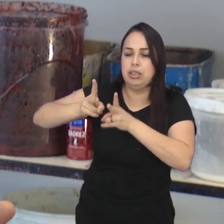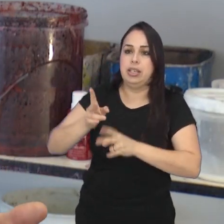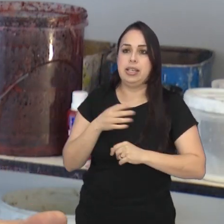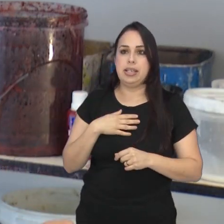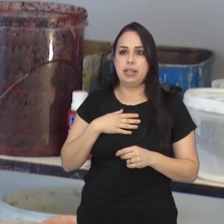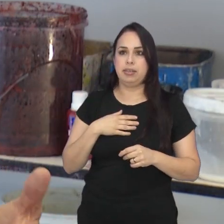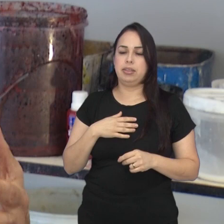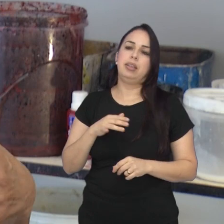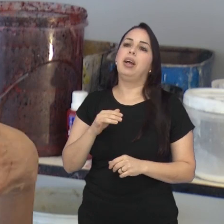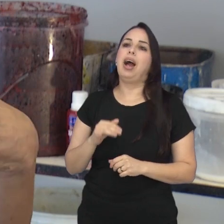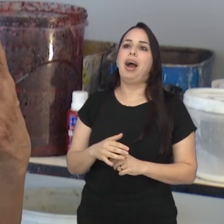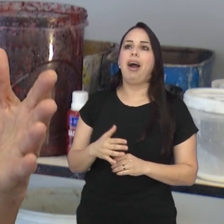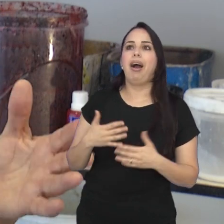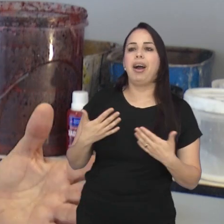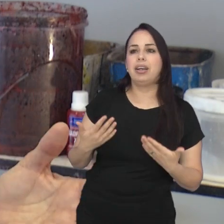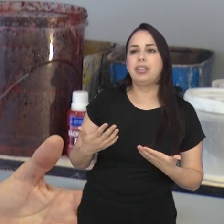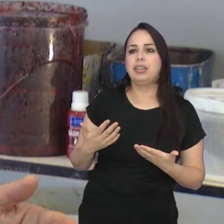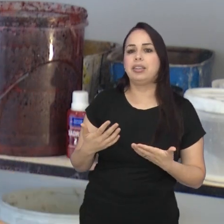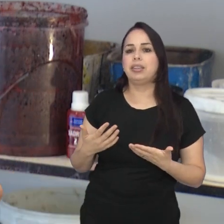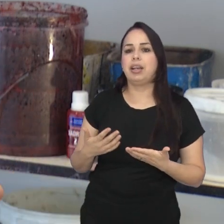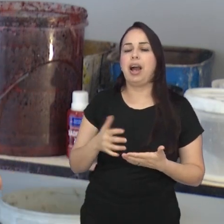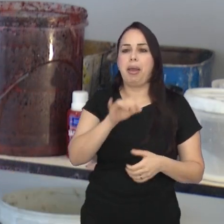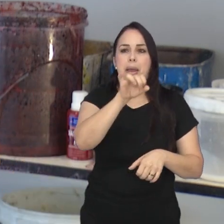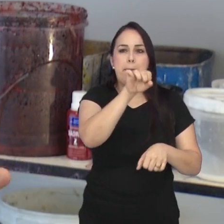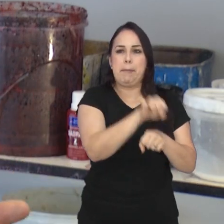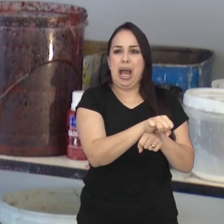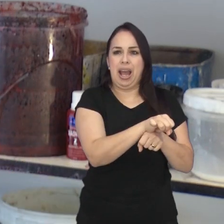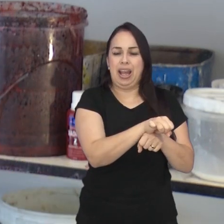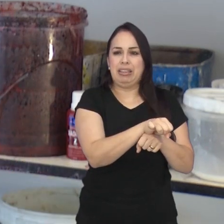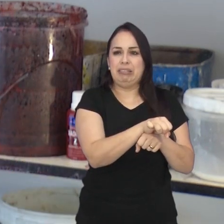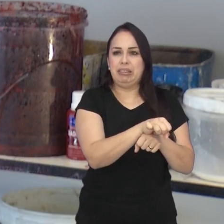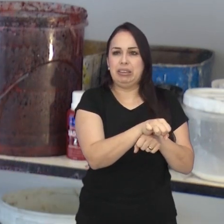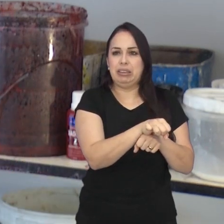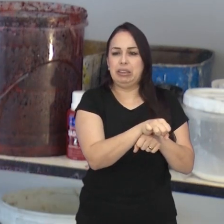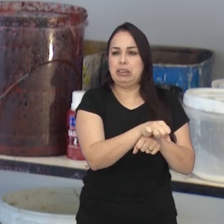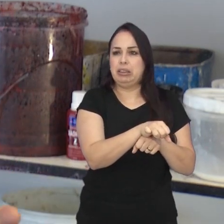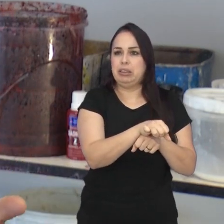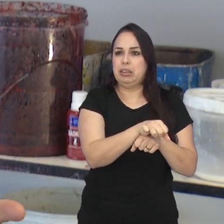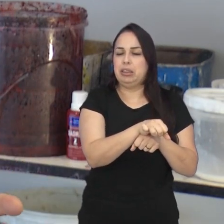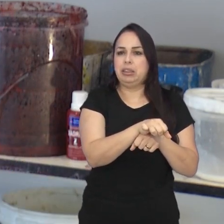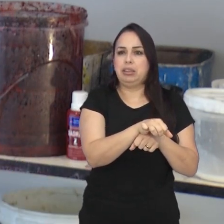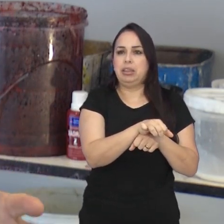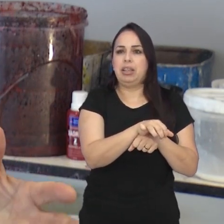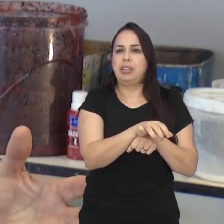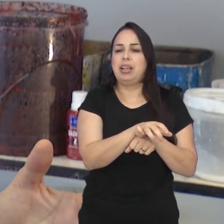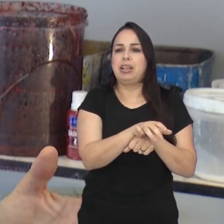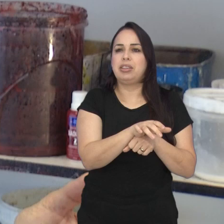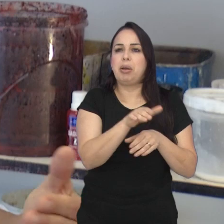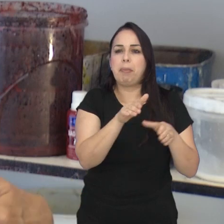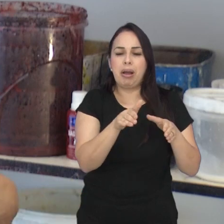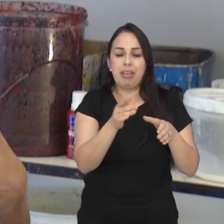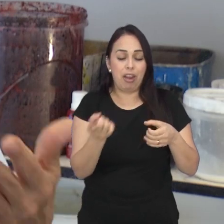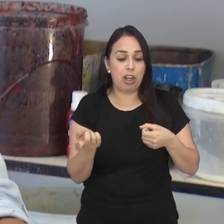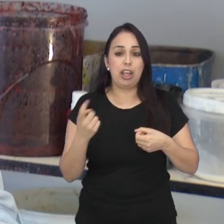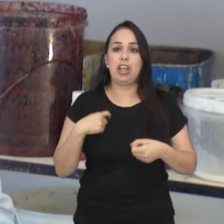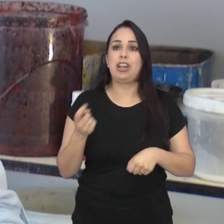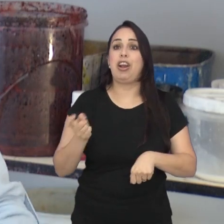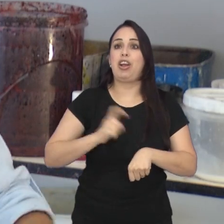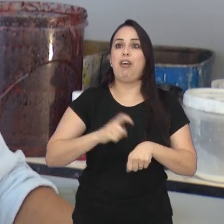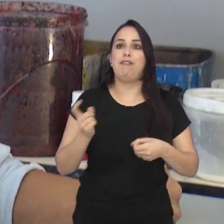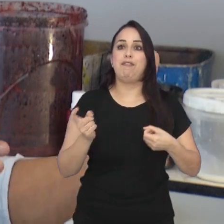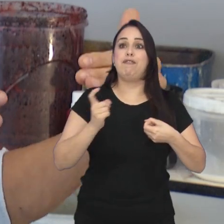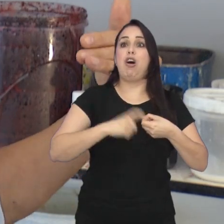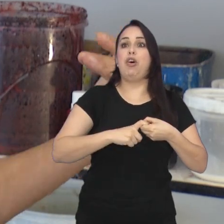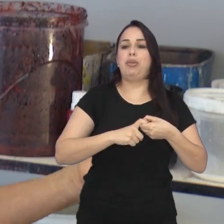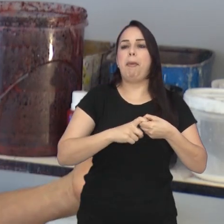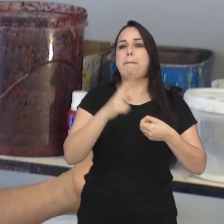você, toda vez que por alguma necessidade eu tenho que parar, né? Mesmo que não seja por muito tempo, quando eu volto, eu